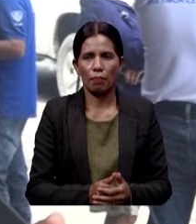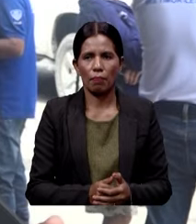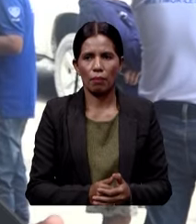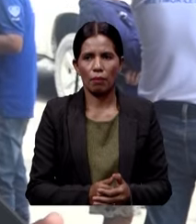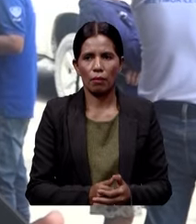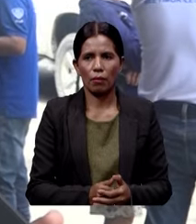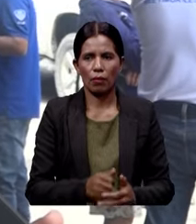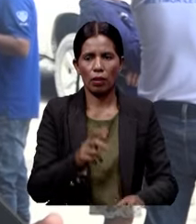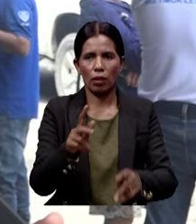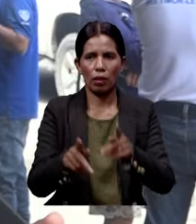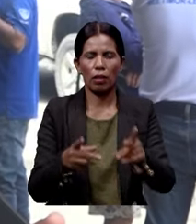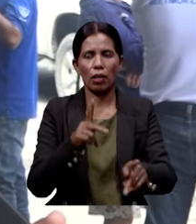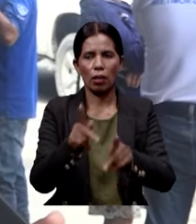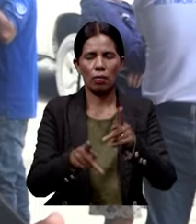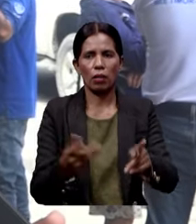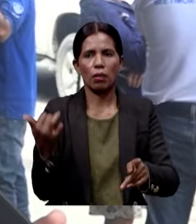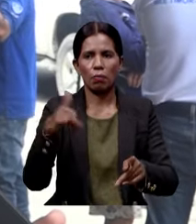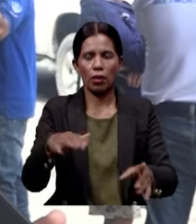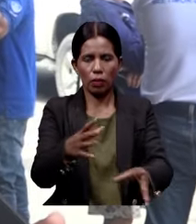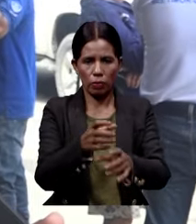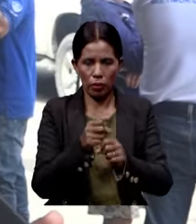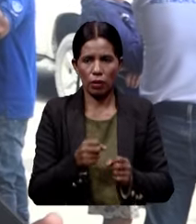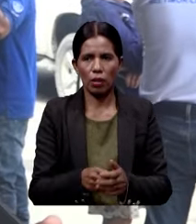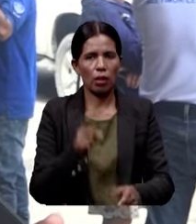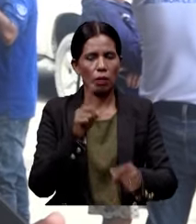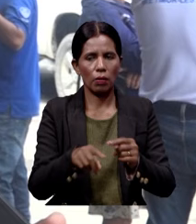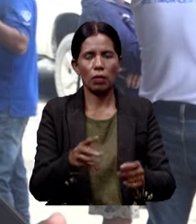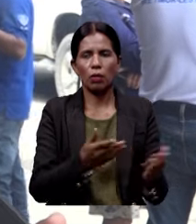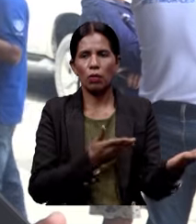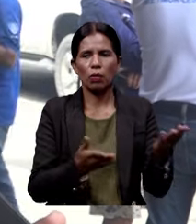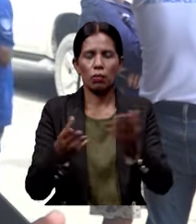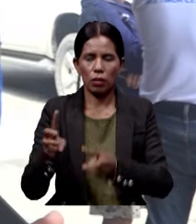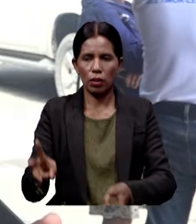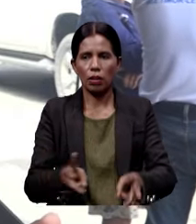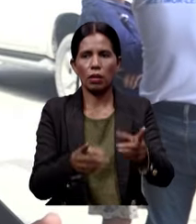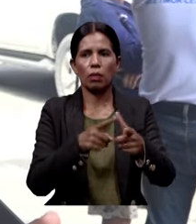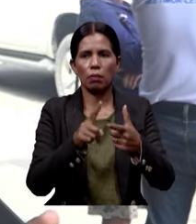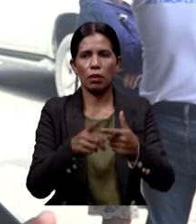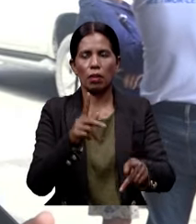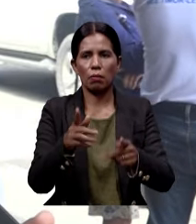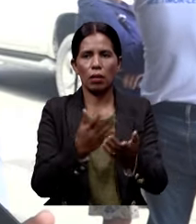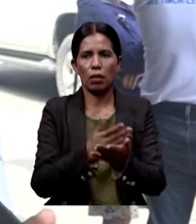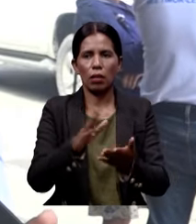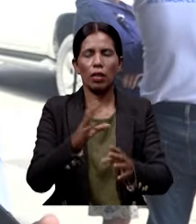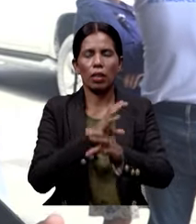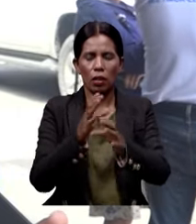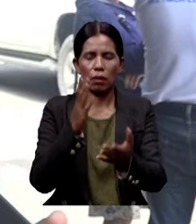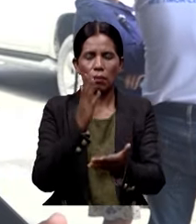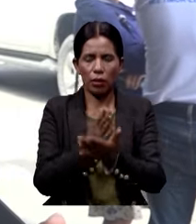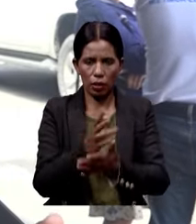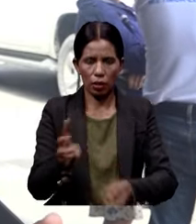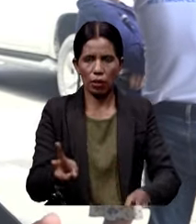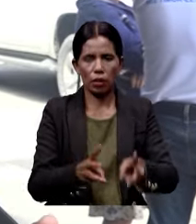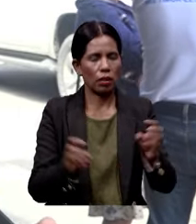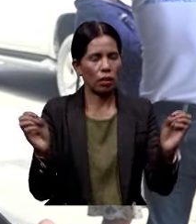Ema ser nebel, itani maluco, ansira bel barraut. La bele lori nu sai to estrada mai, depois ema basosa, careta para ele estrada nini,